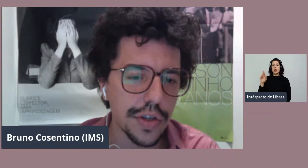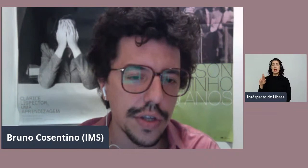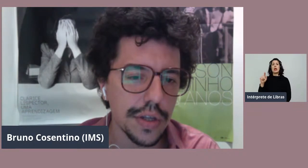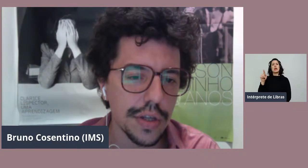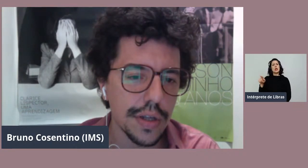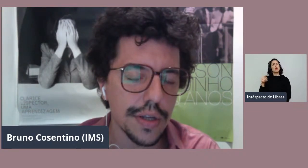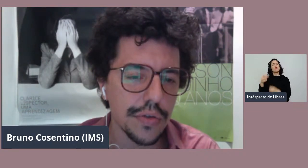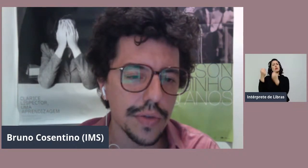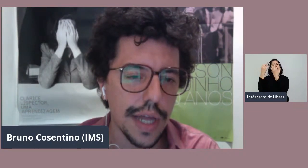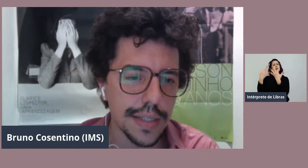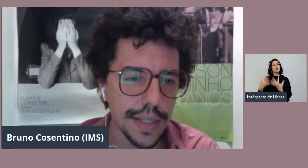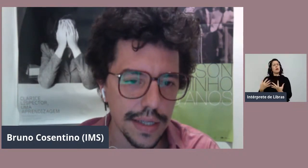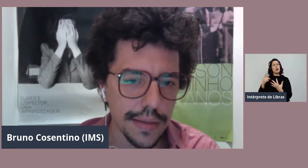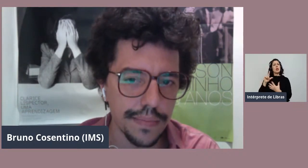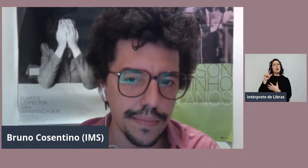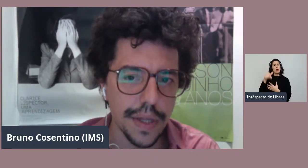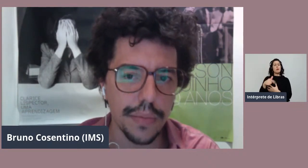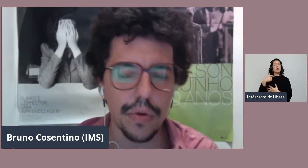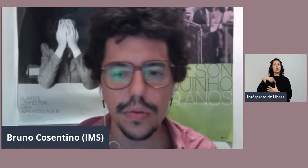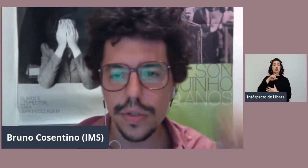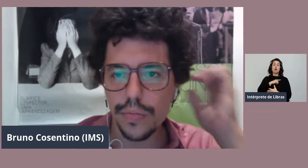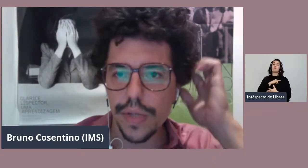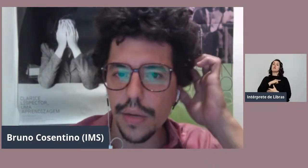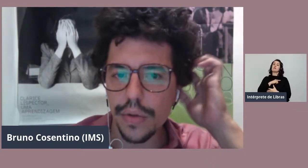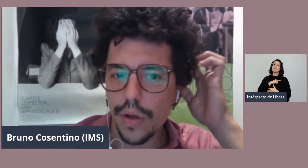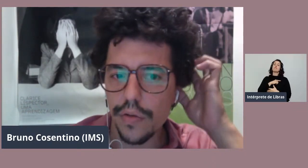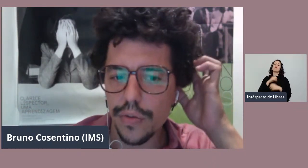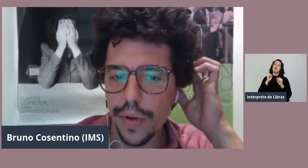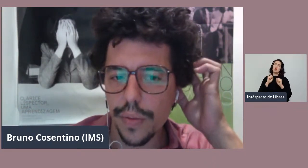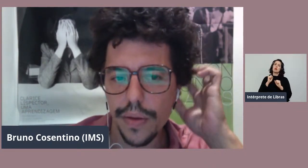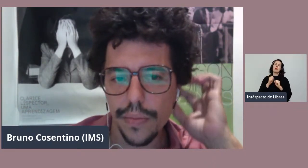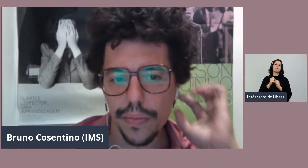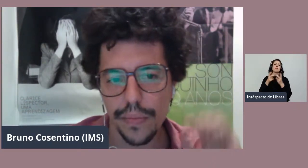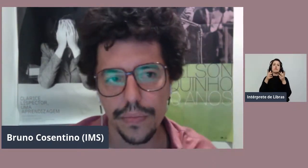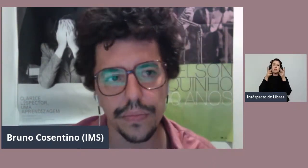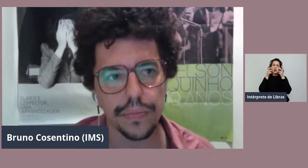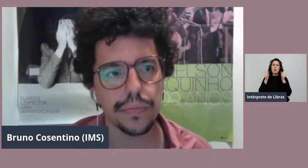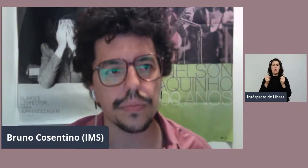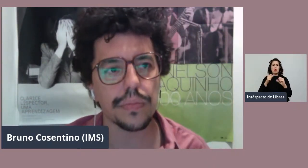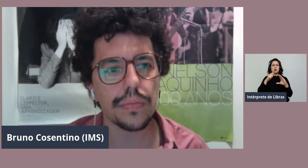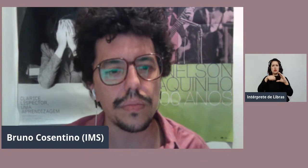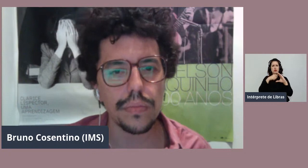início e a gente escuta ela em seguida, tá bom? Se vocês puderem botar o vídeo para mim.